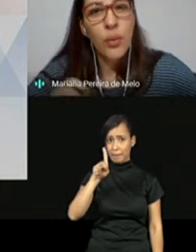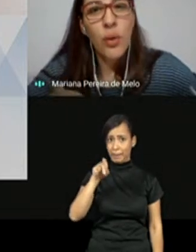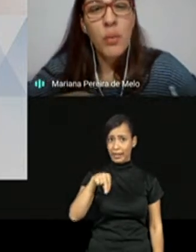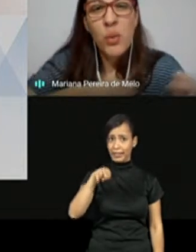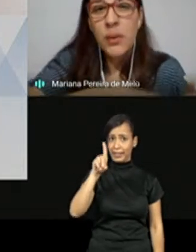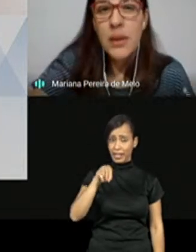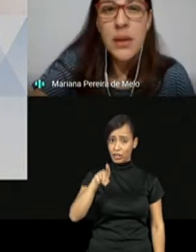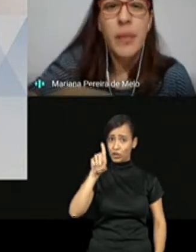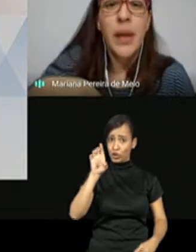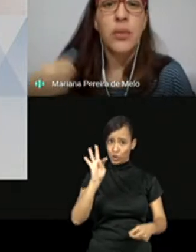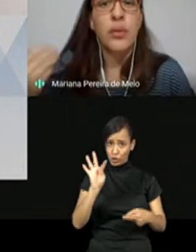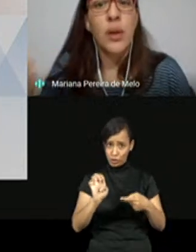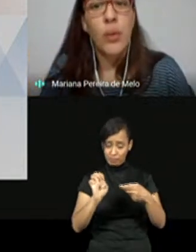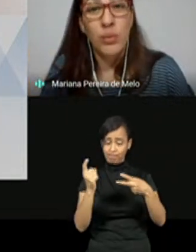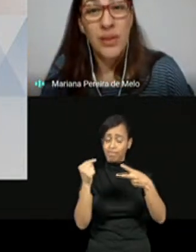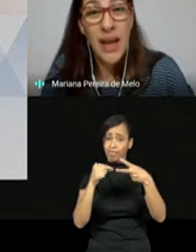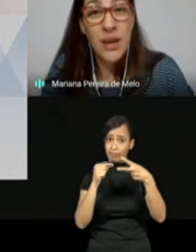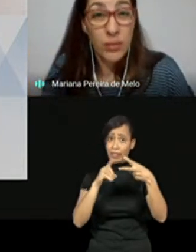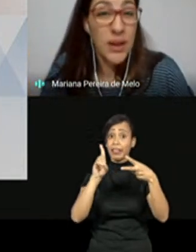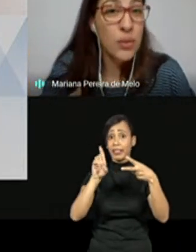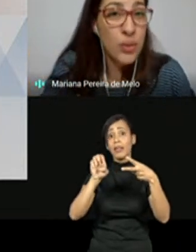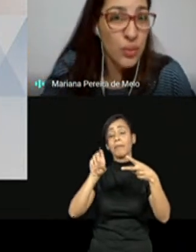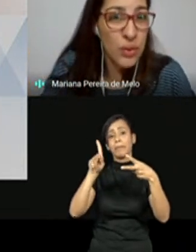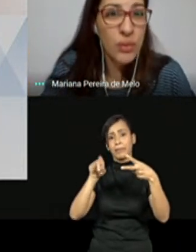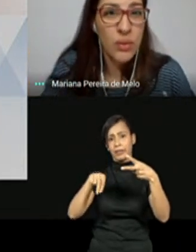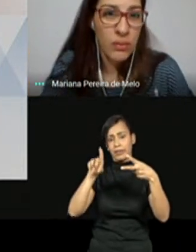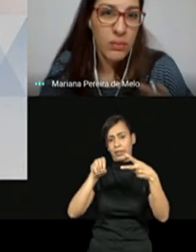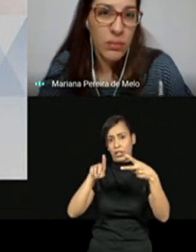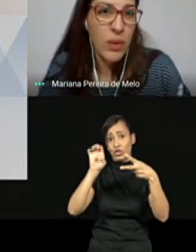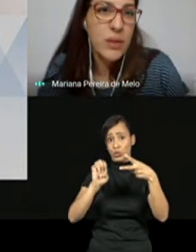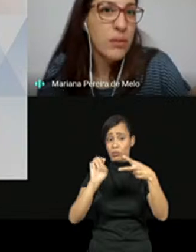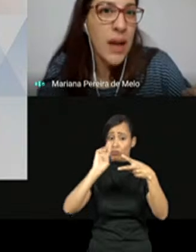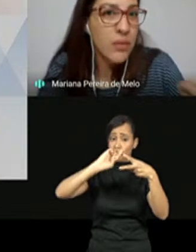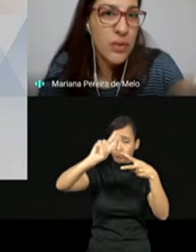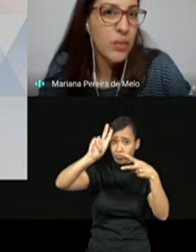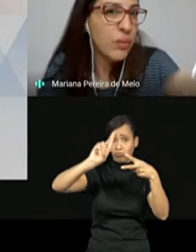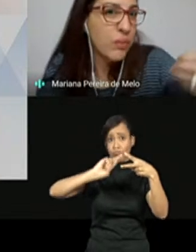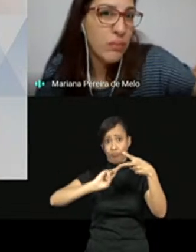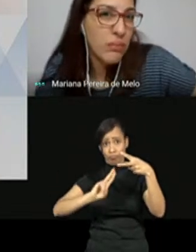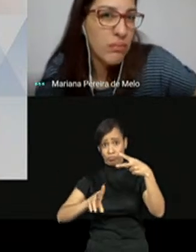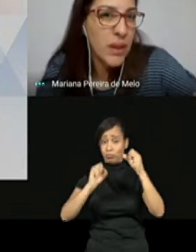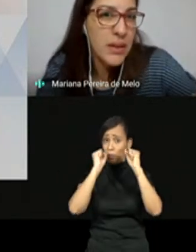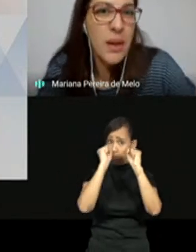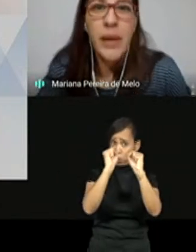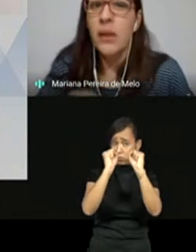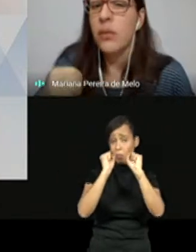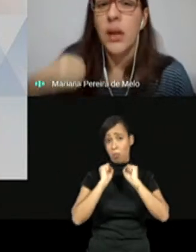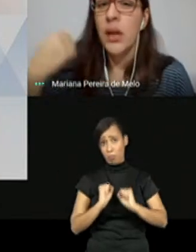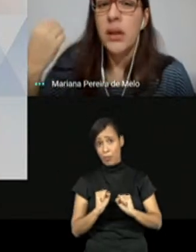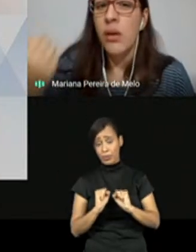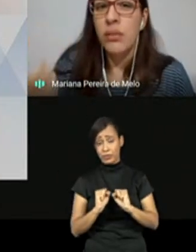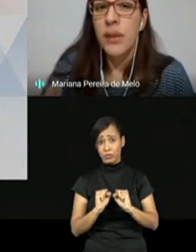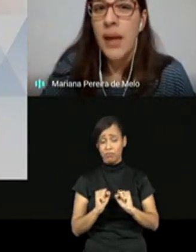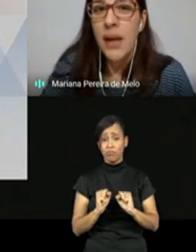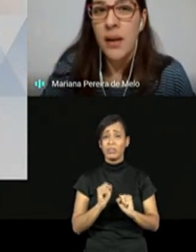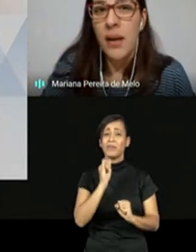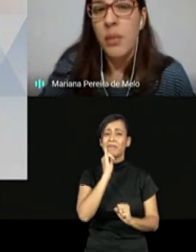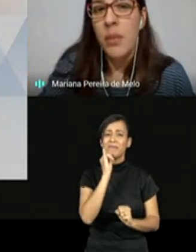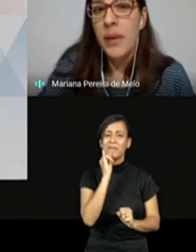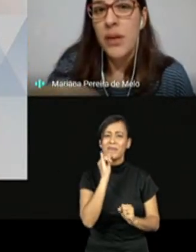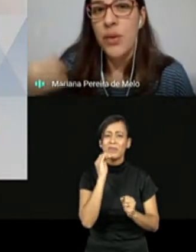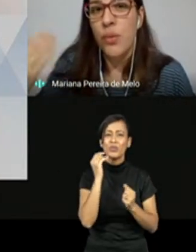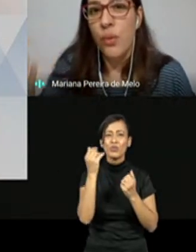dado, como um lançamento não altera um dado justo, o resultado de um lançamento não altera